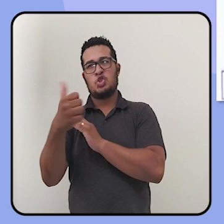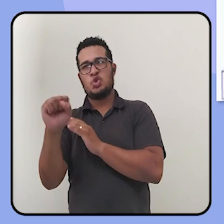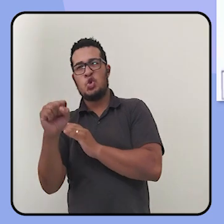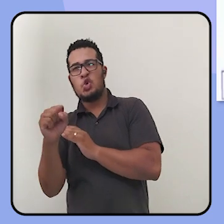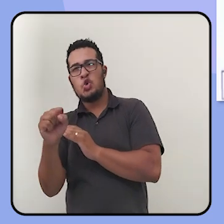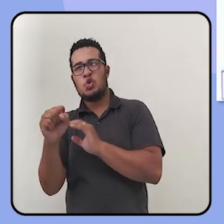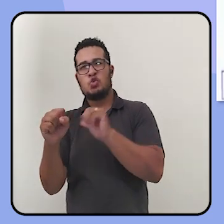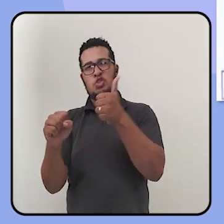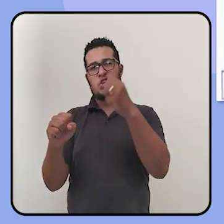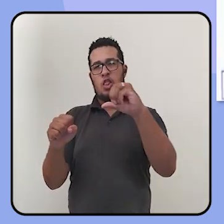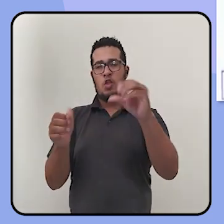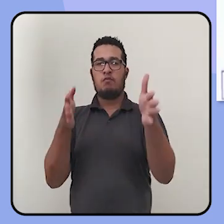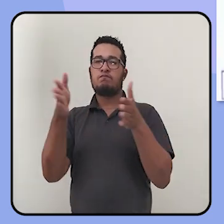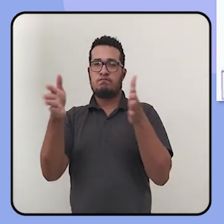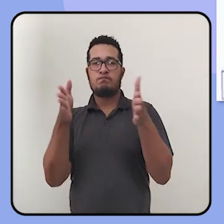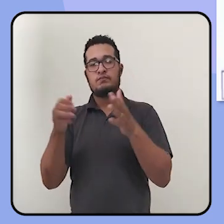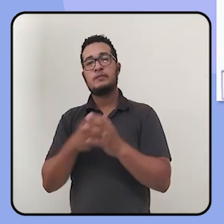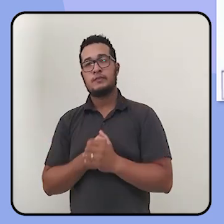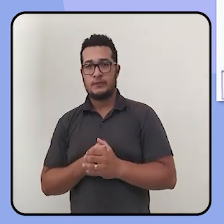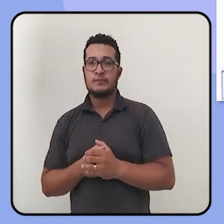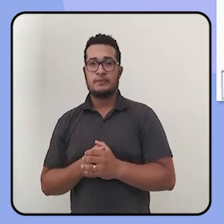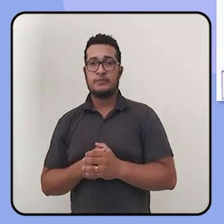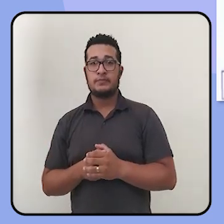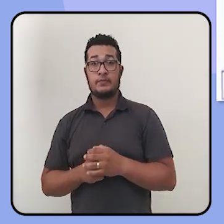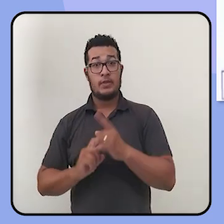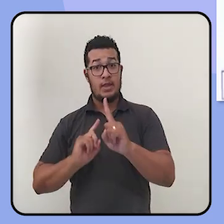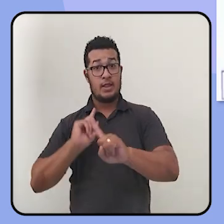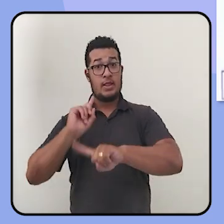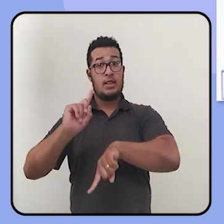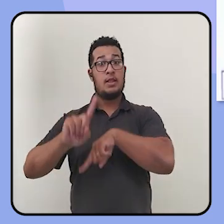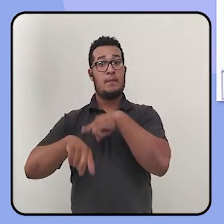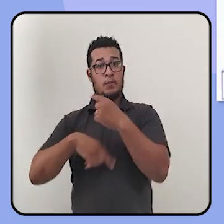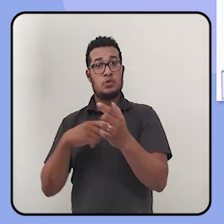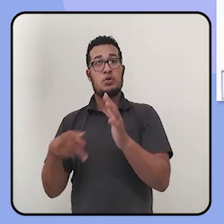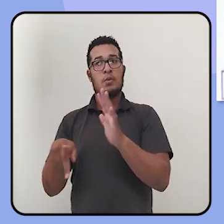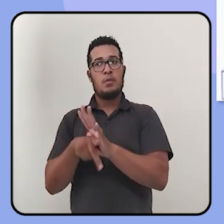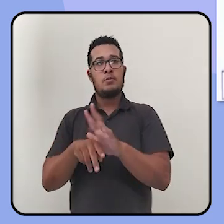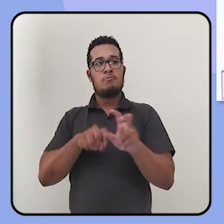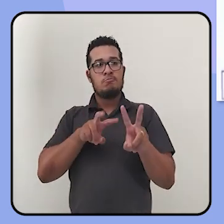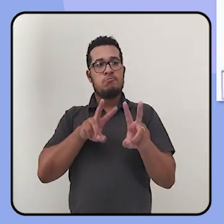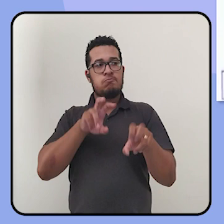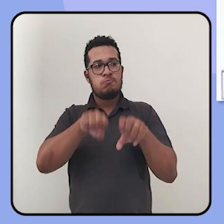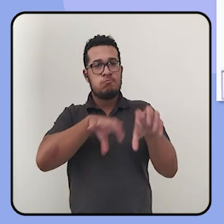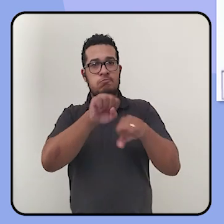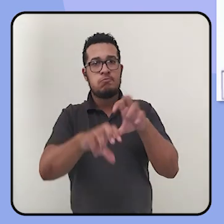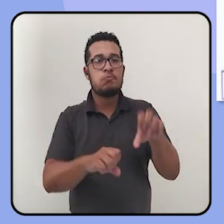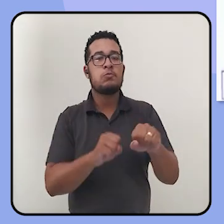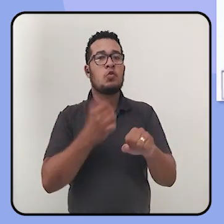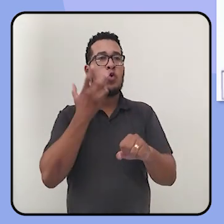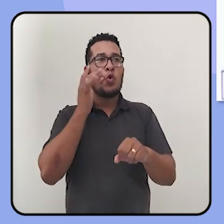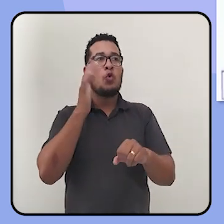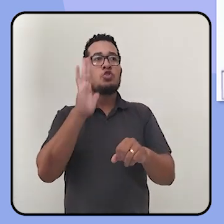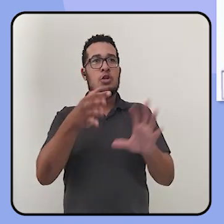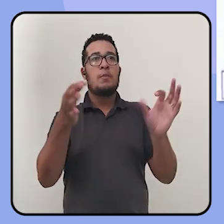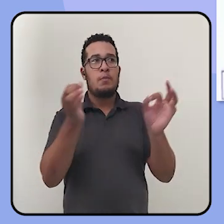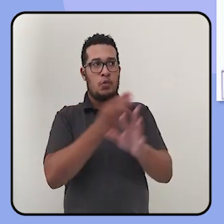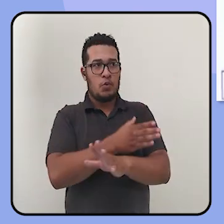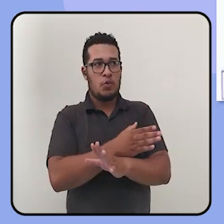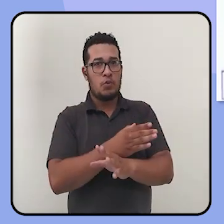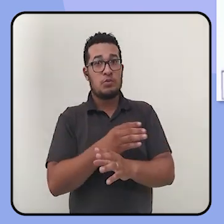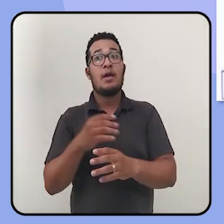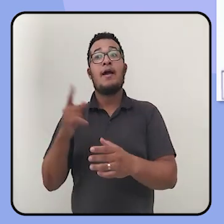saíam da África, se espalharam pela Ásia, Sibéria, eles passaram pela faixa de gelo que congelou onde existia esse